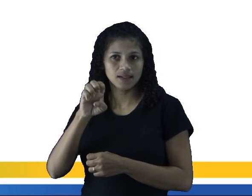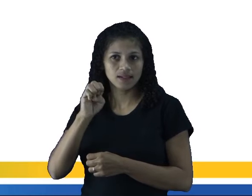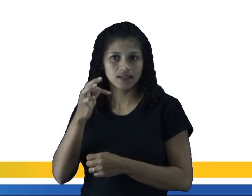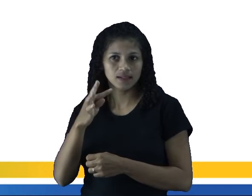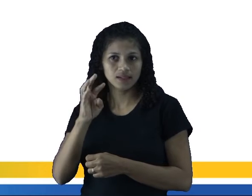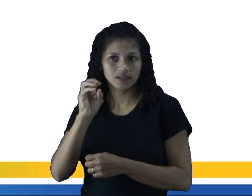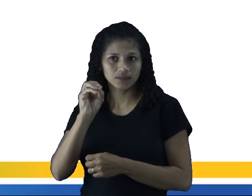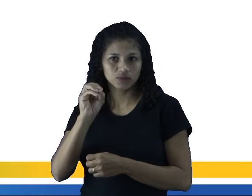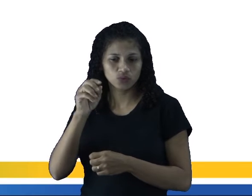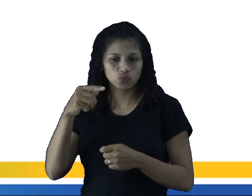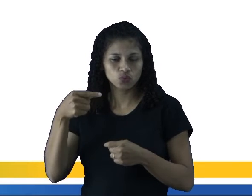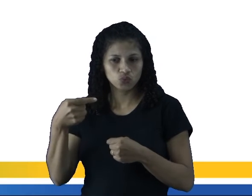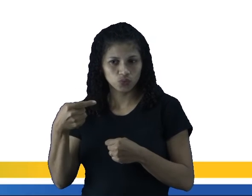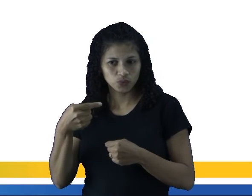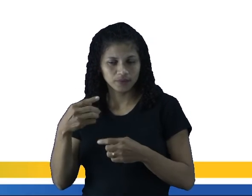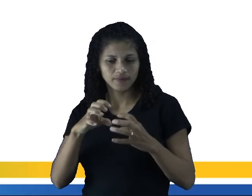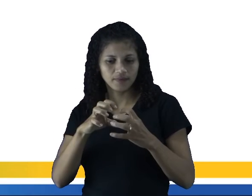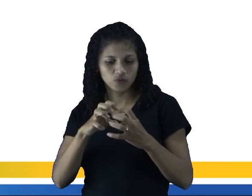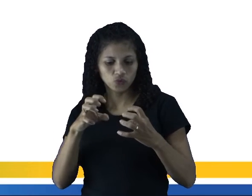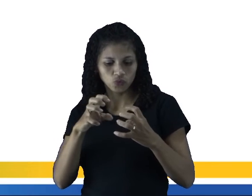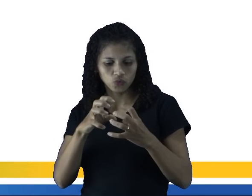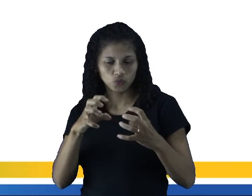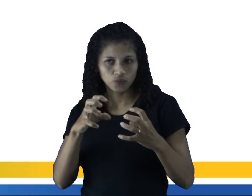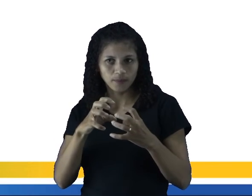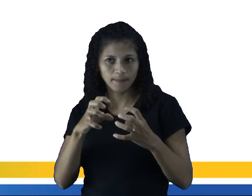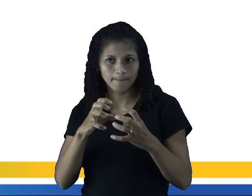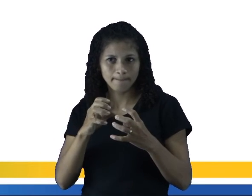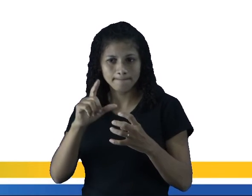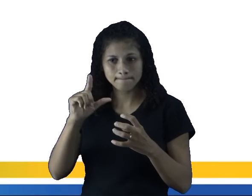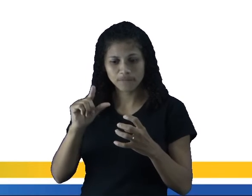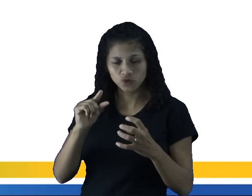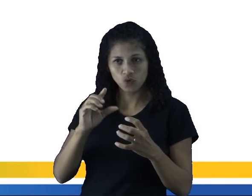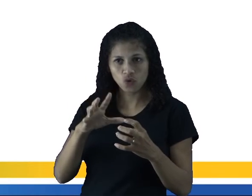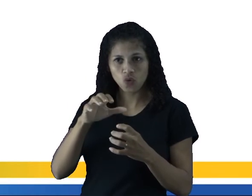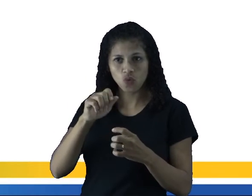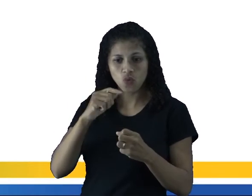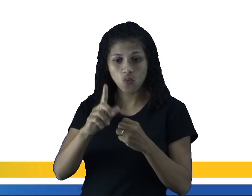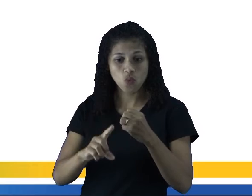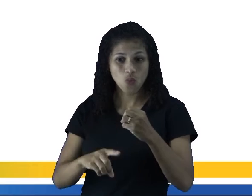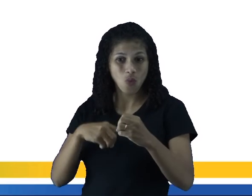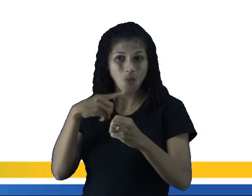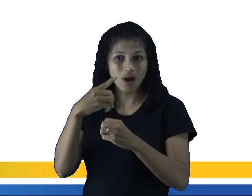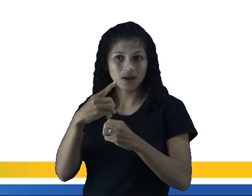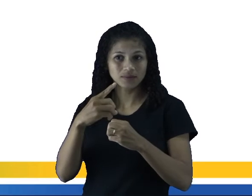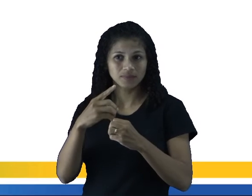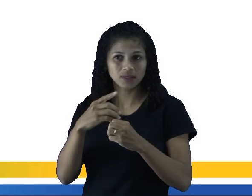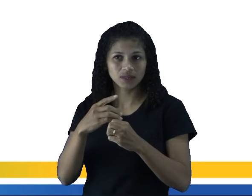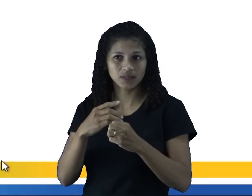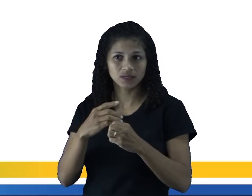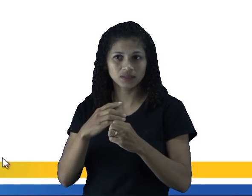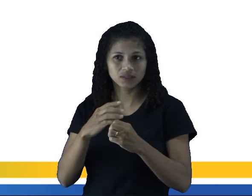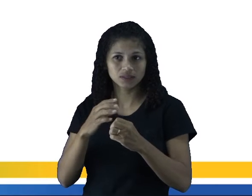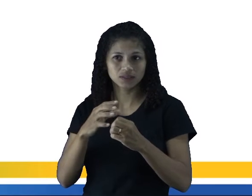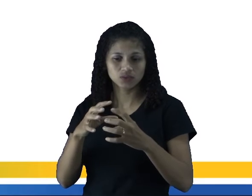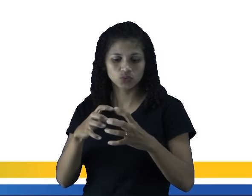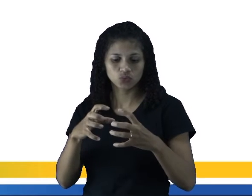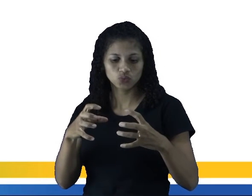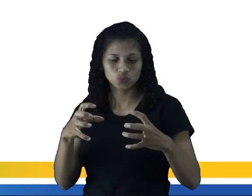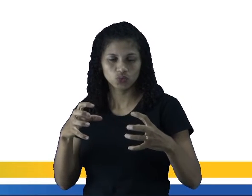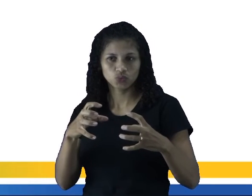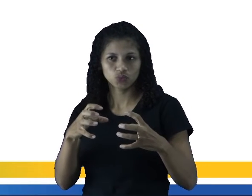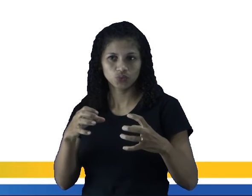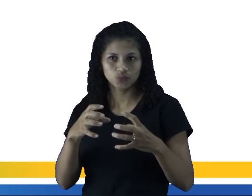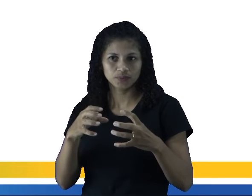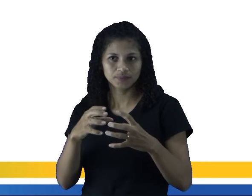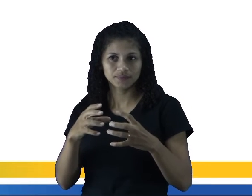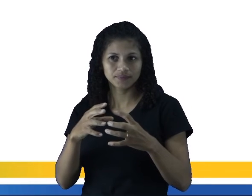elétron. Então, quanto maior o átomo, menos eletronegativo, e quanto menor o átomo, mais